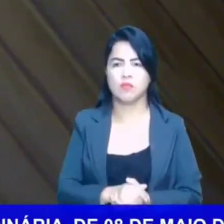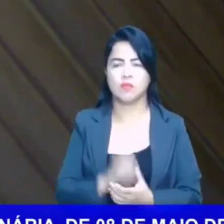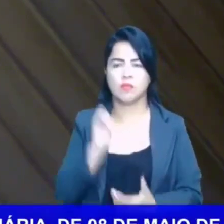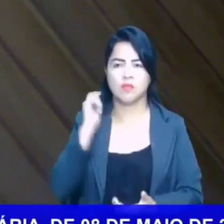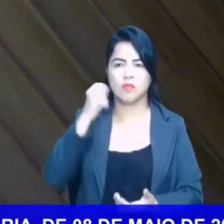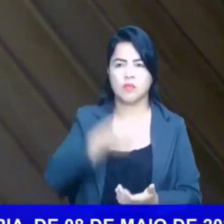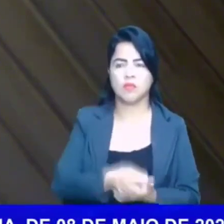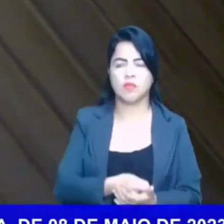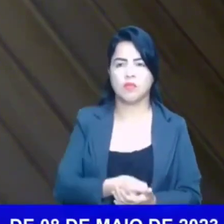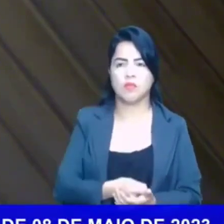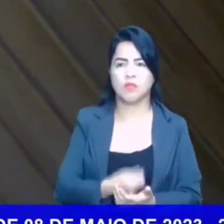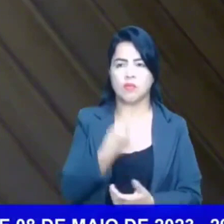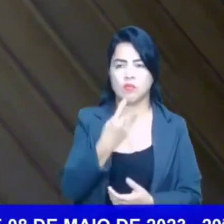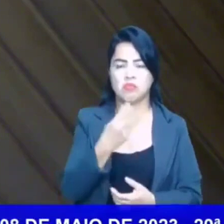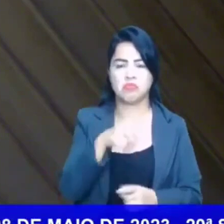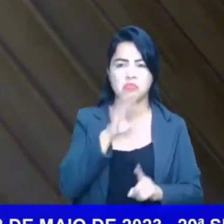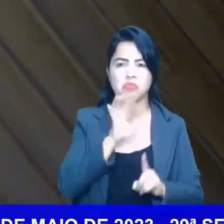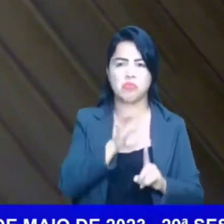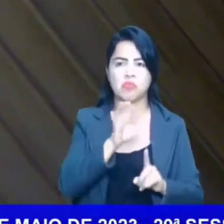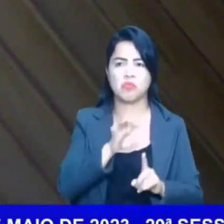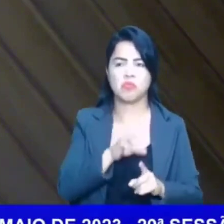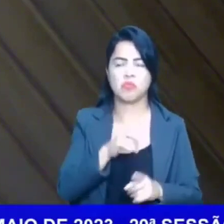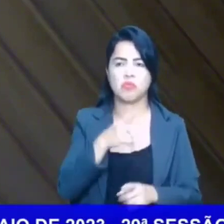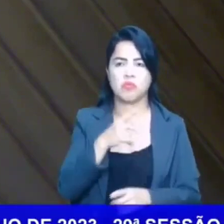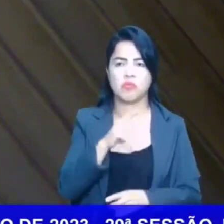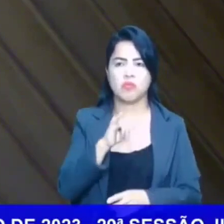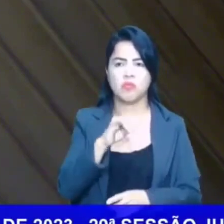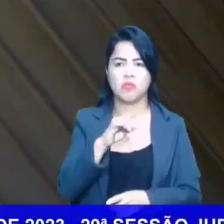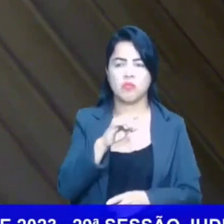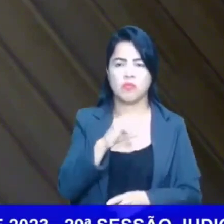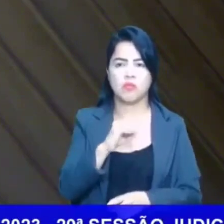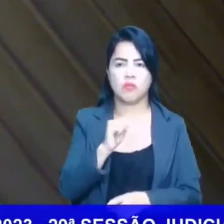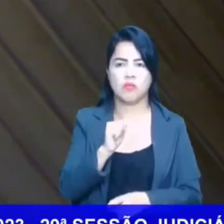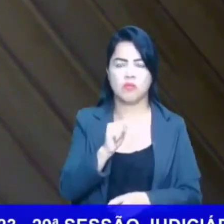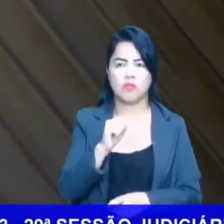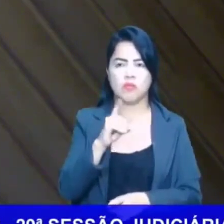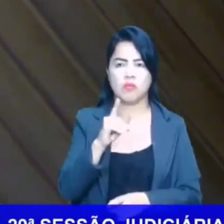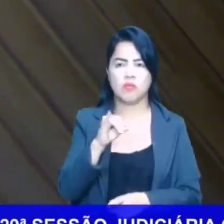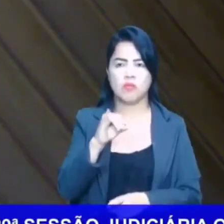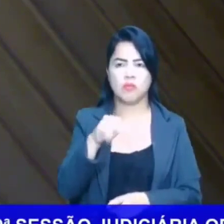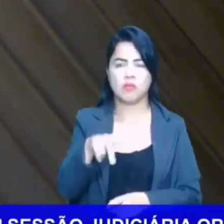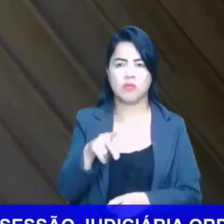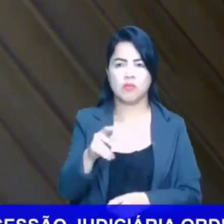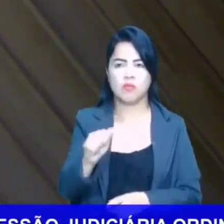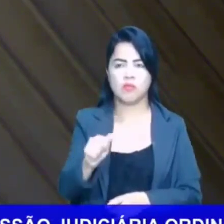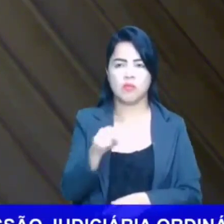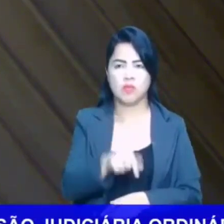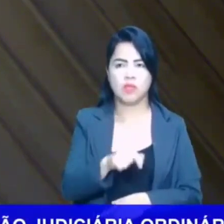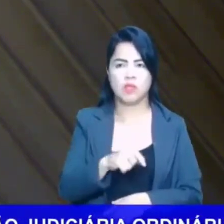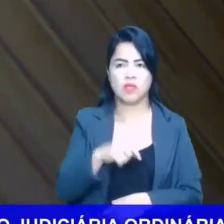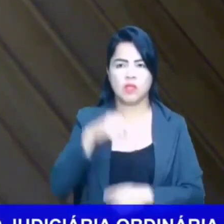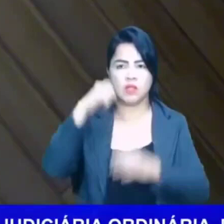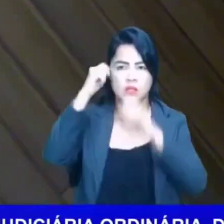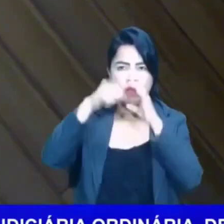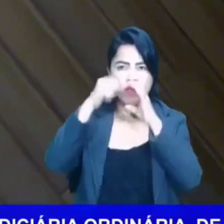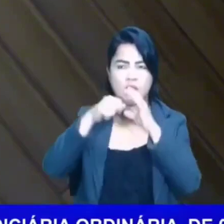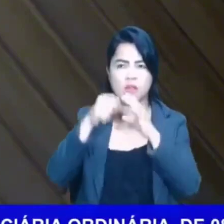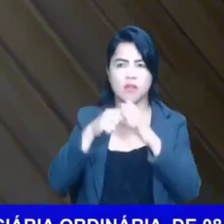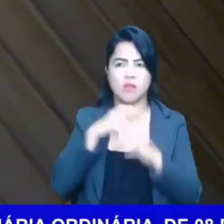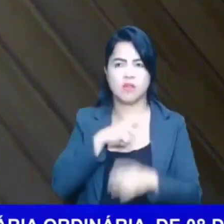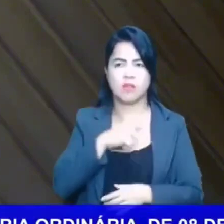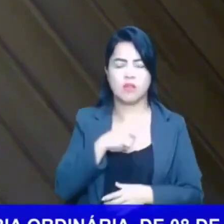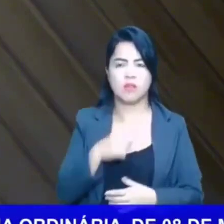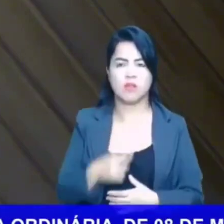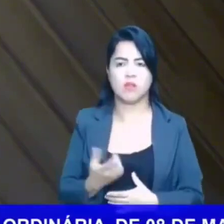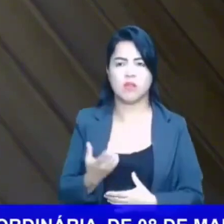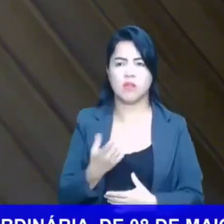pago para um dito influencer chamado Picadinho, para que ele gravasse dois vídeos, vídeos com